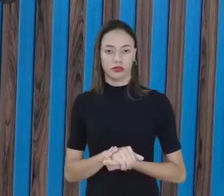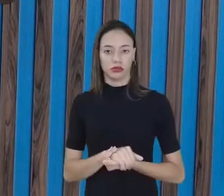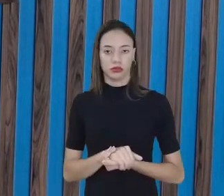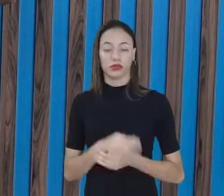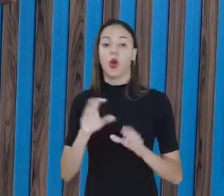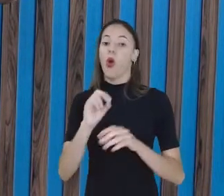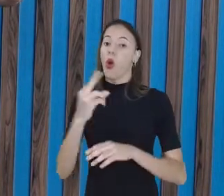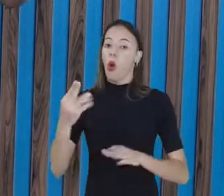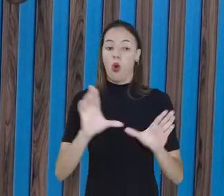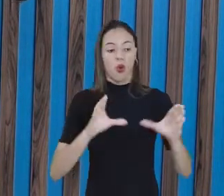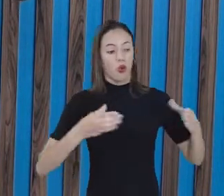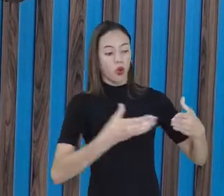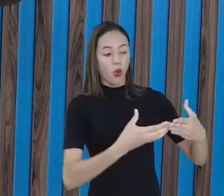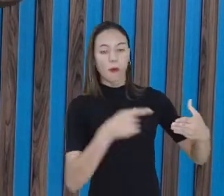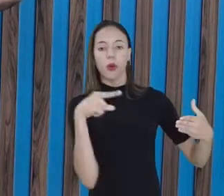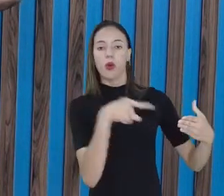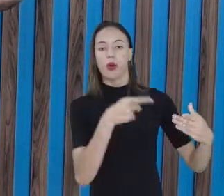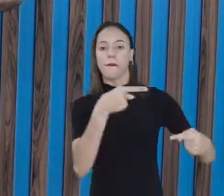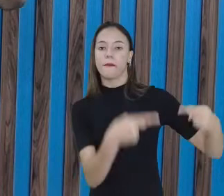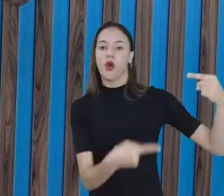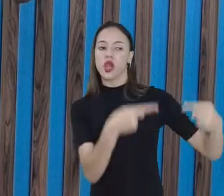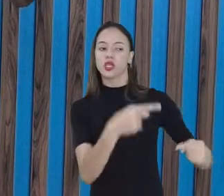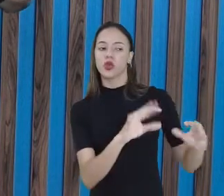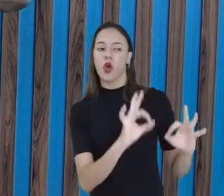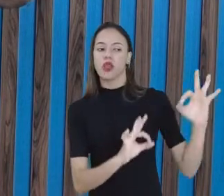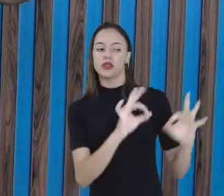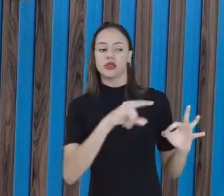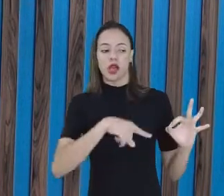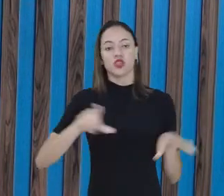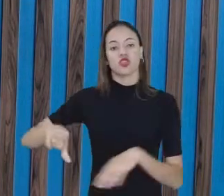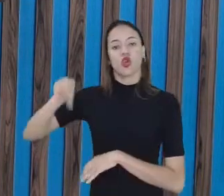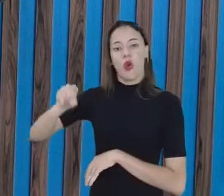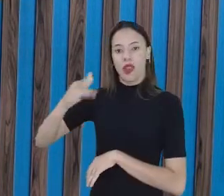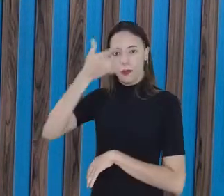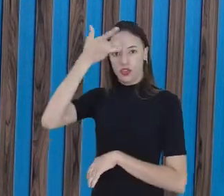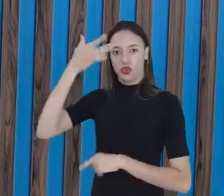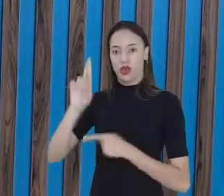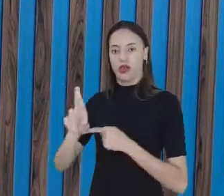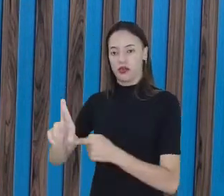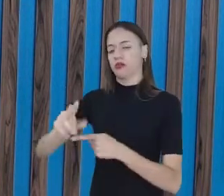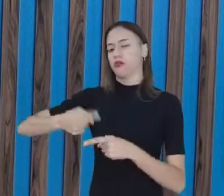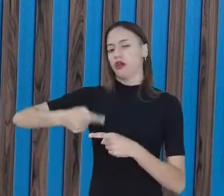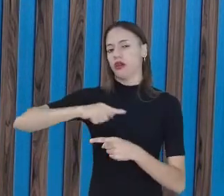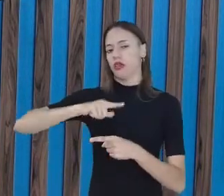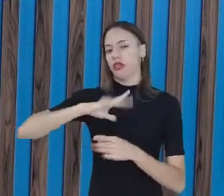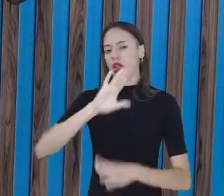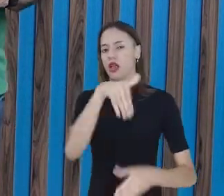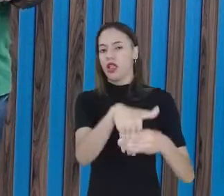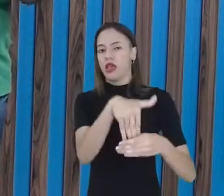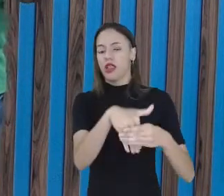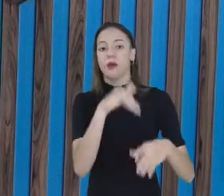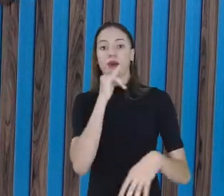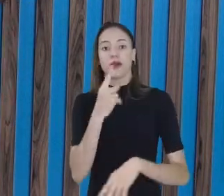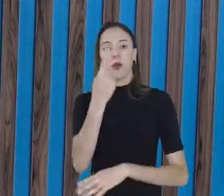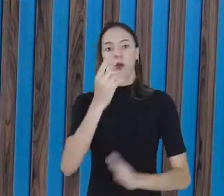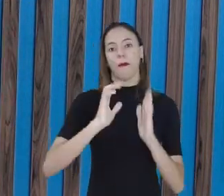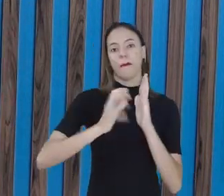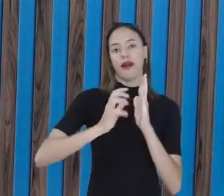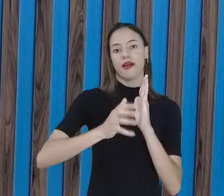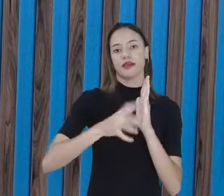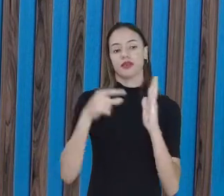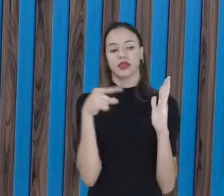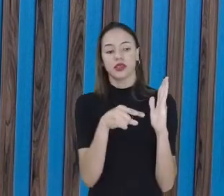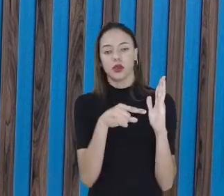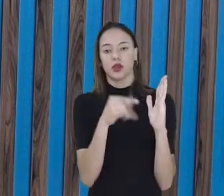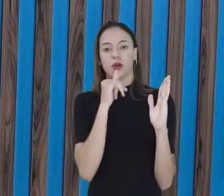né, política, né, que se formou, né, porque quando a gente tem uma eleição, às vezes um partido ele